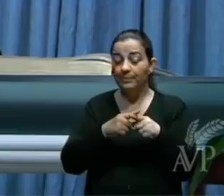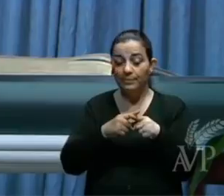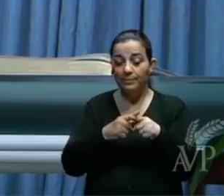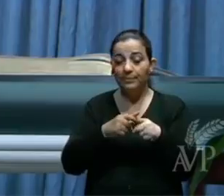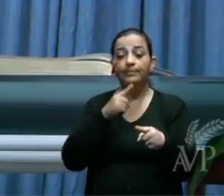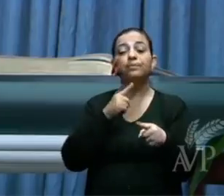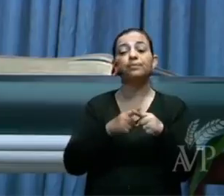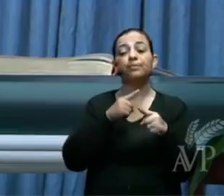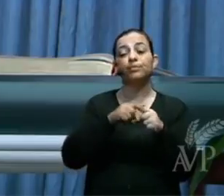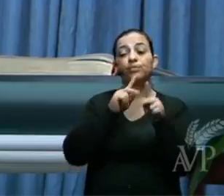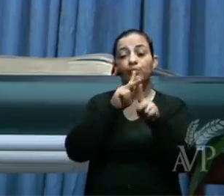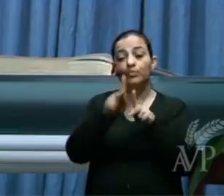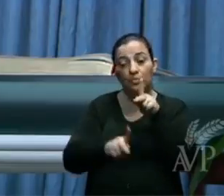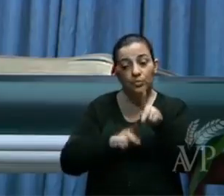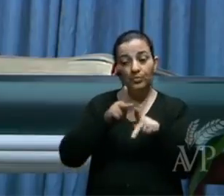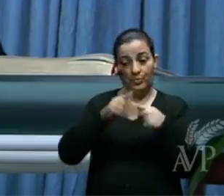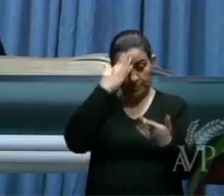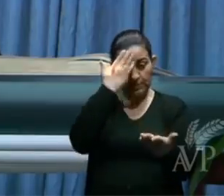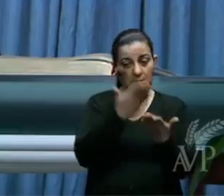e